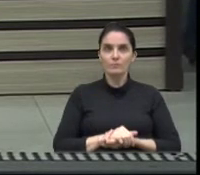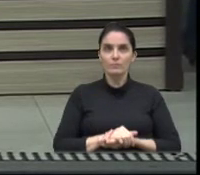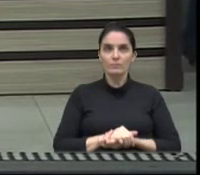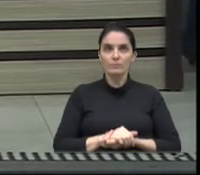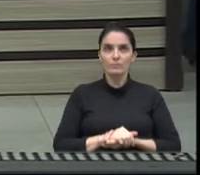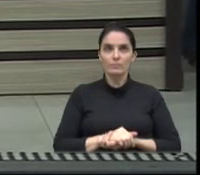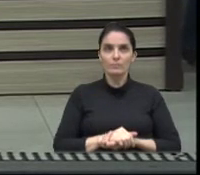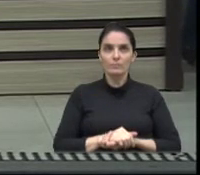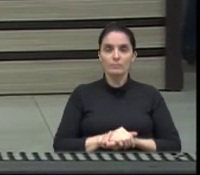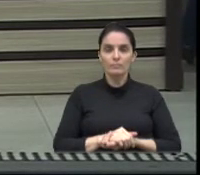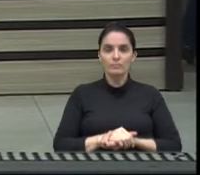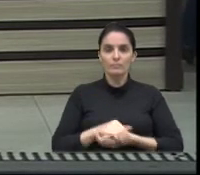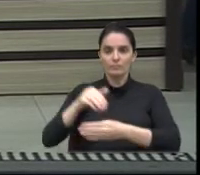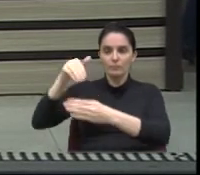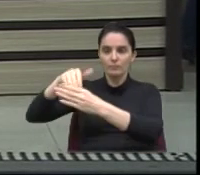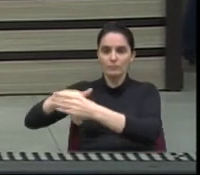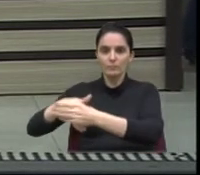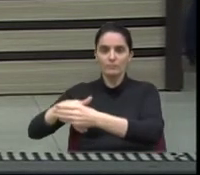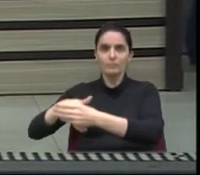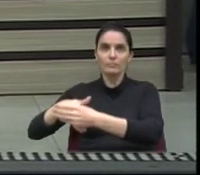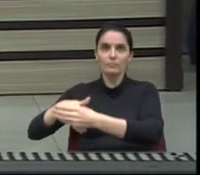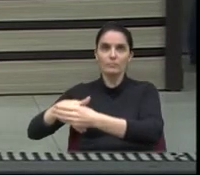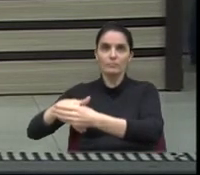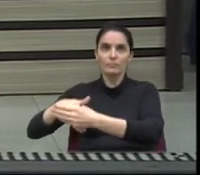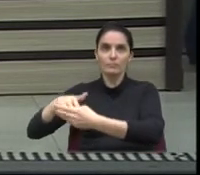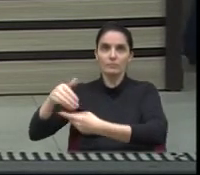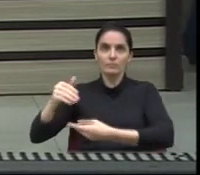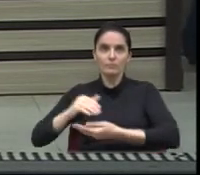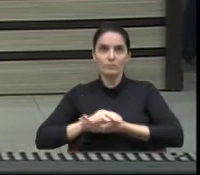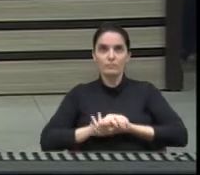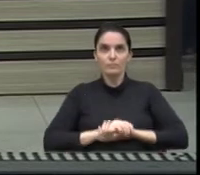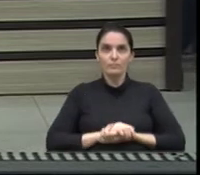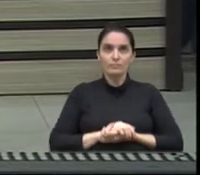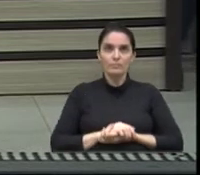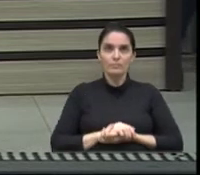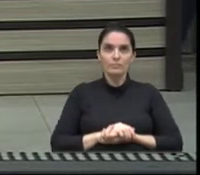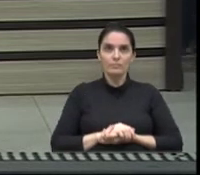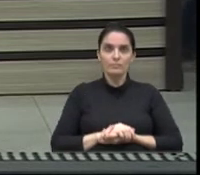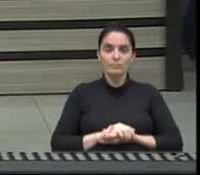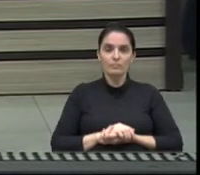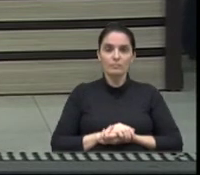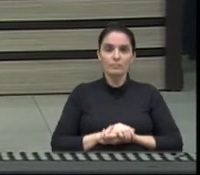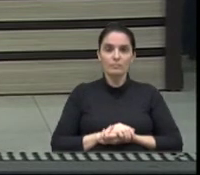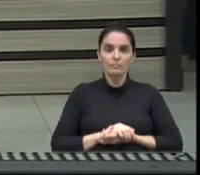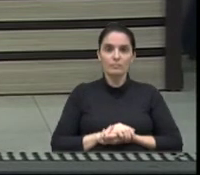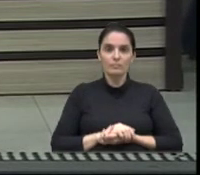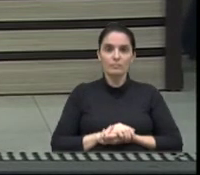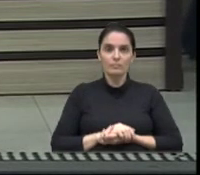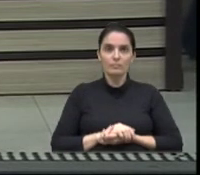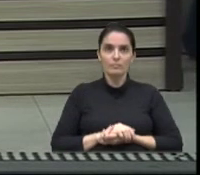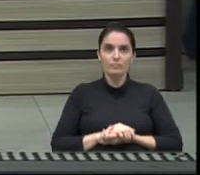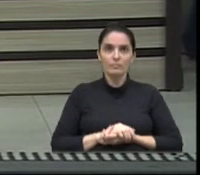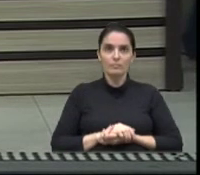Não havendo, ele vai à votação. E a moção de aplauso número 40. Quero discutir, painel...